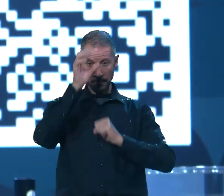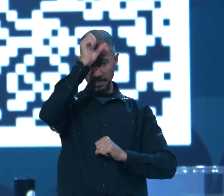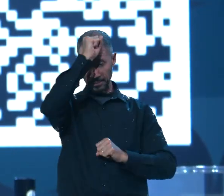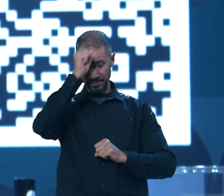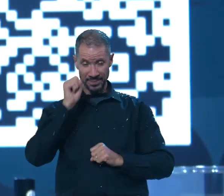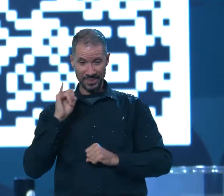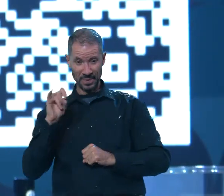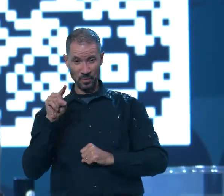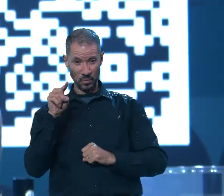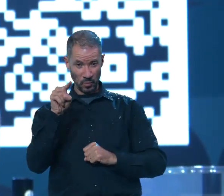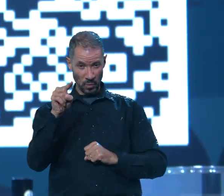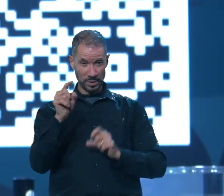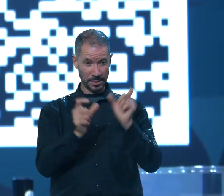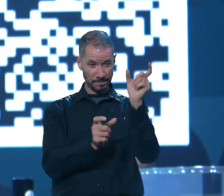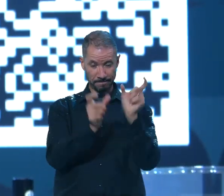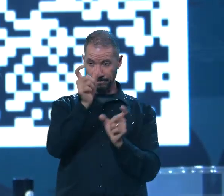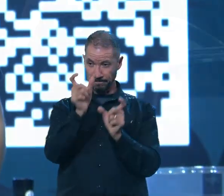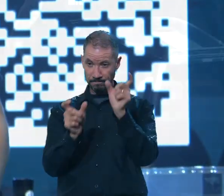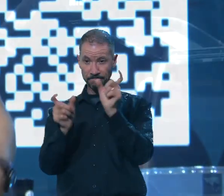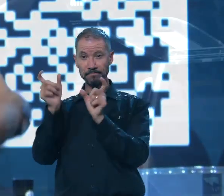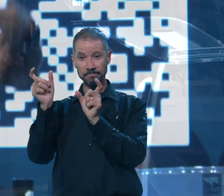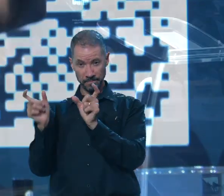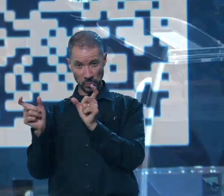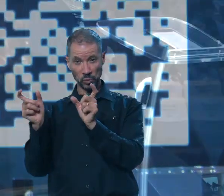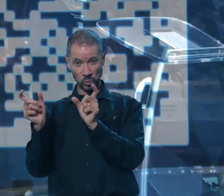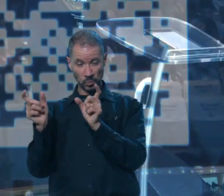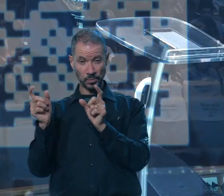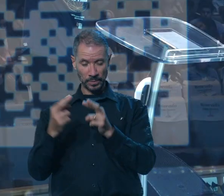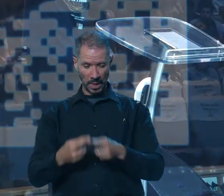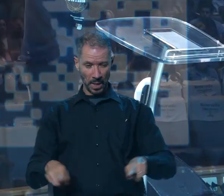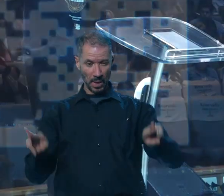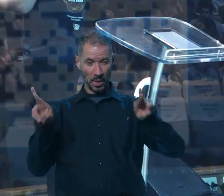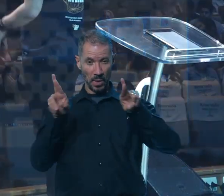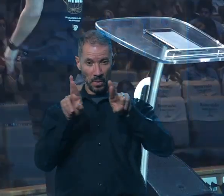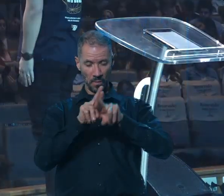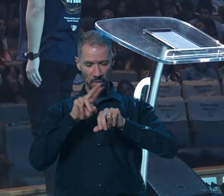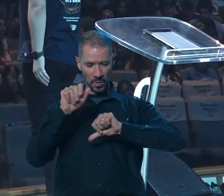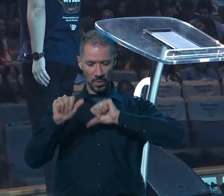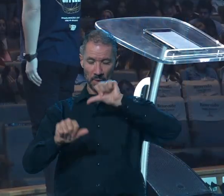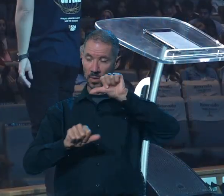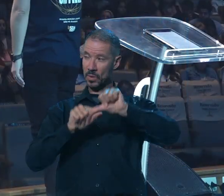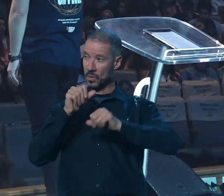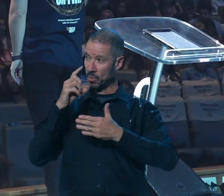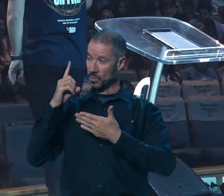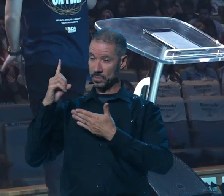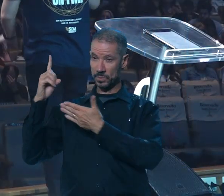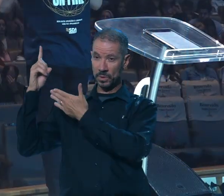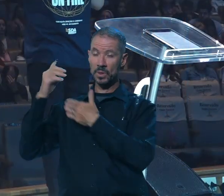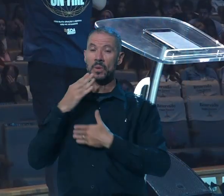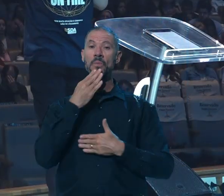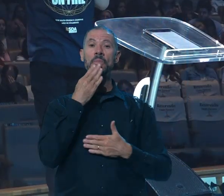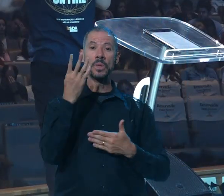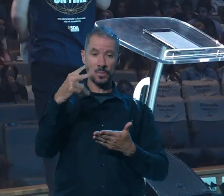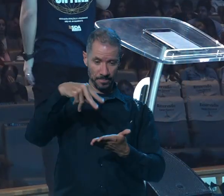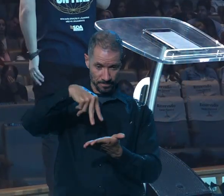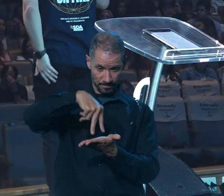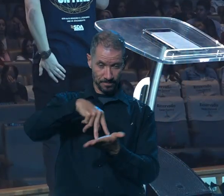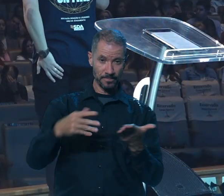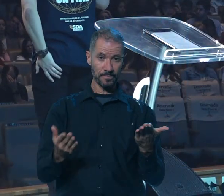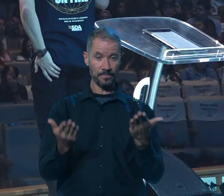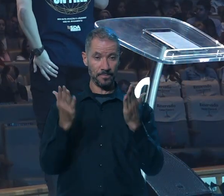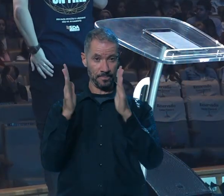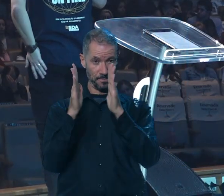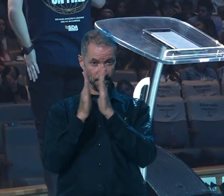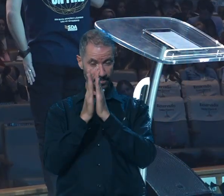Se você é uma dessas pessoas que hoje quer ser renovado, restaurado pelo Senhor, eu queria pedir para você ficar de pé no teu lugar, eu quero orar com